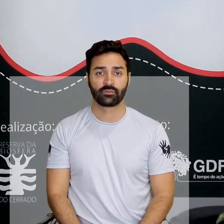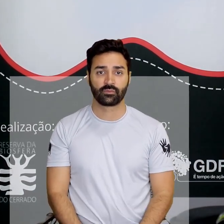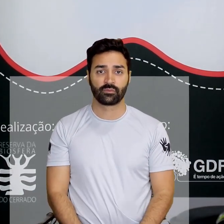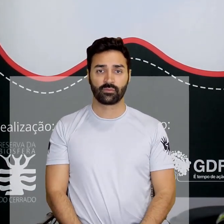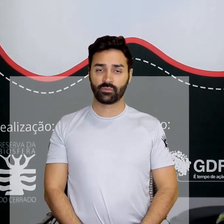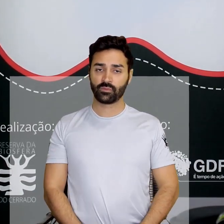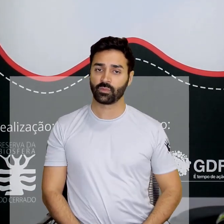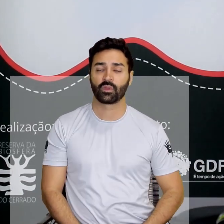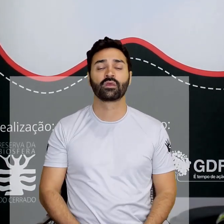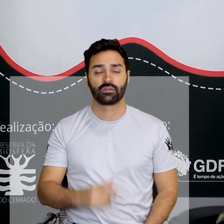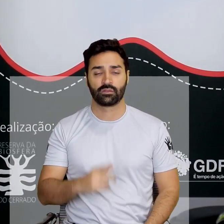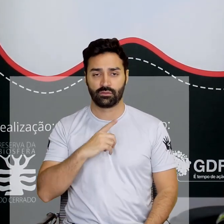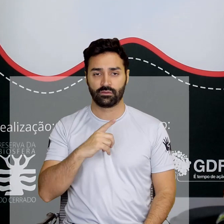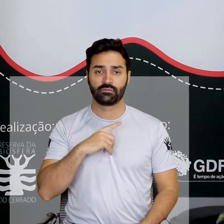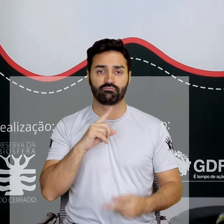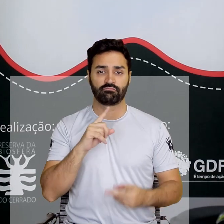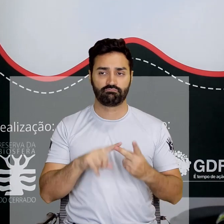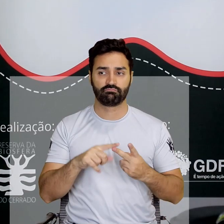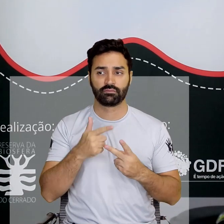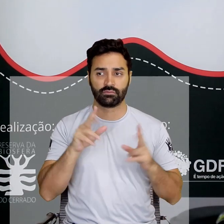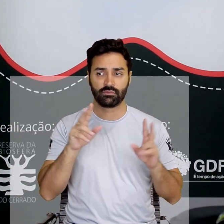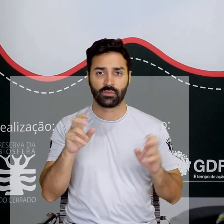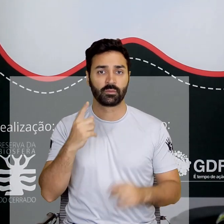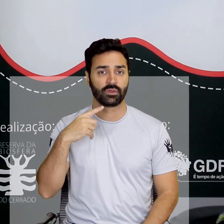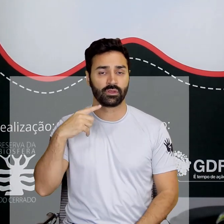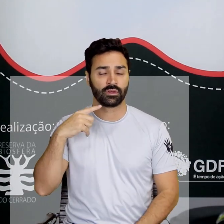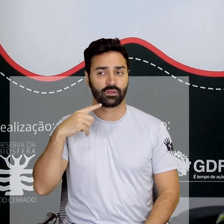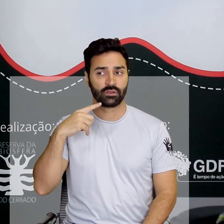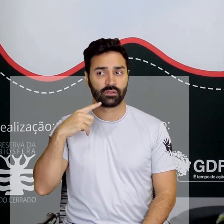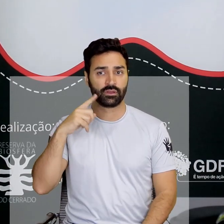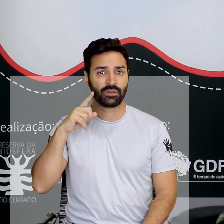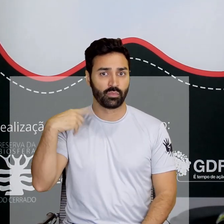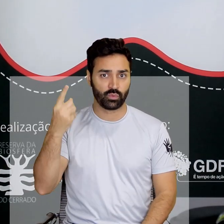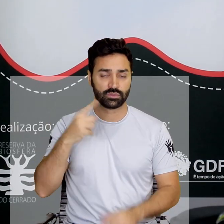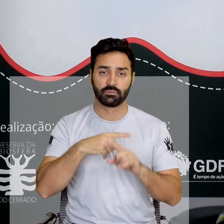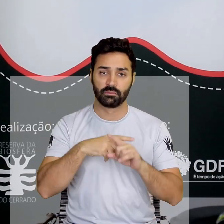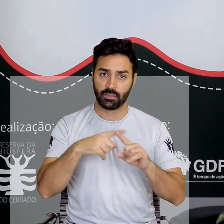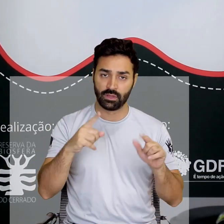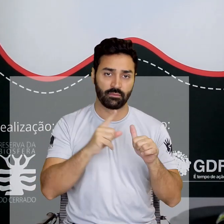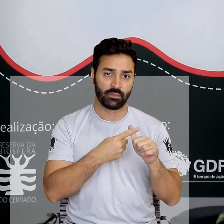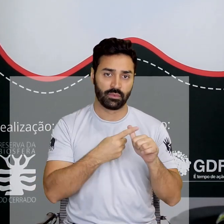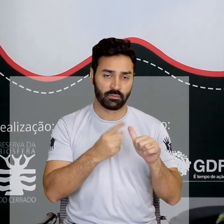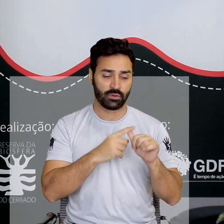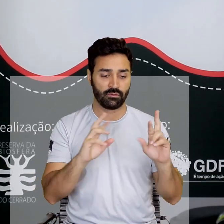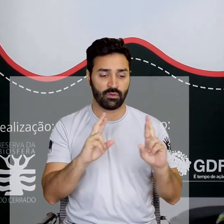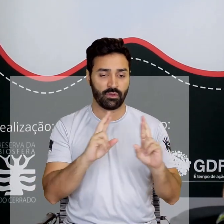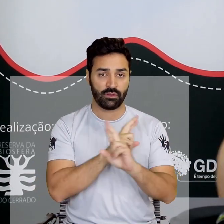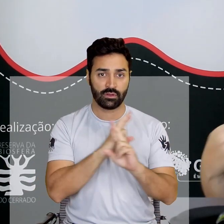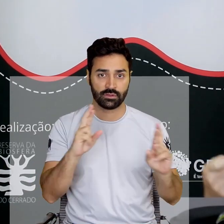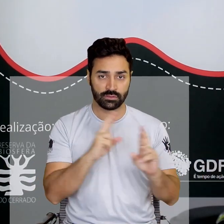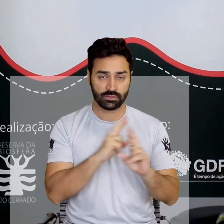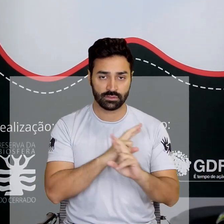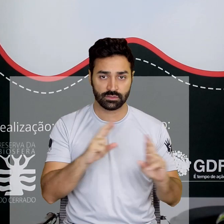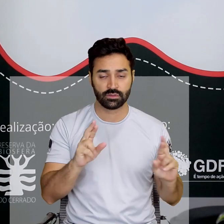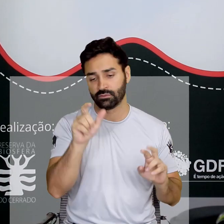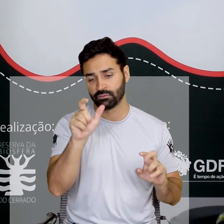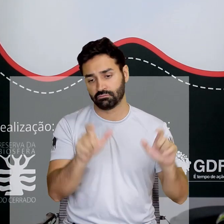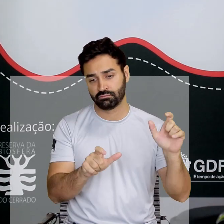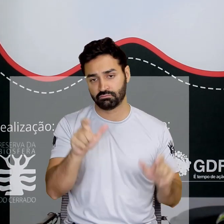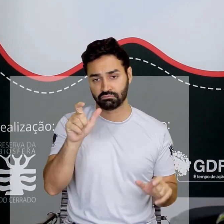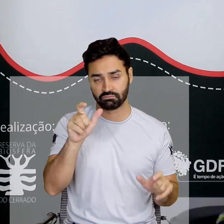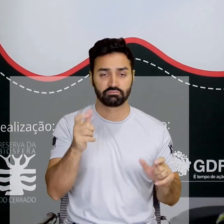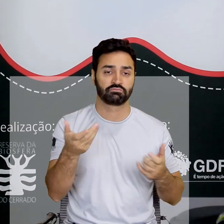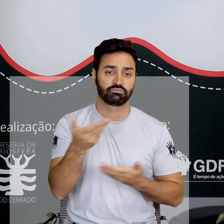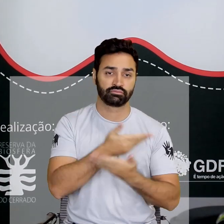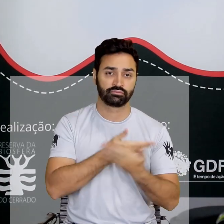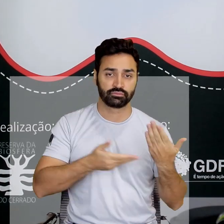temos um outro tema que nós trabalharemos depois, mas vamos começar hoje com essas relações interpessoais e alguns sinais de família na língua de